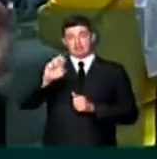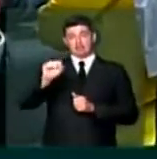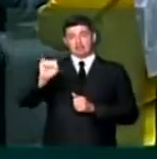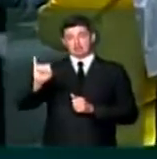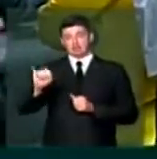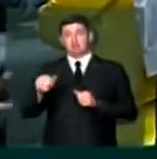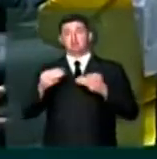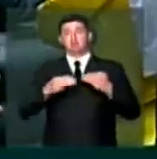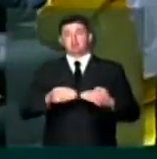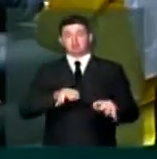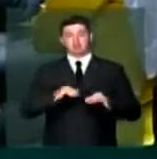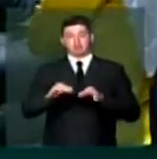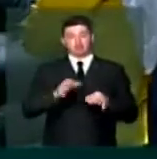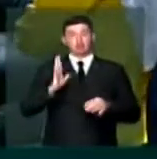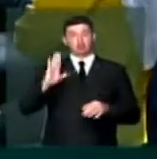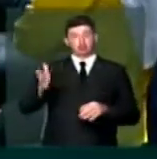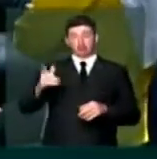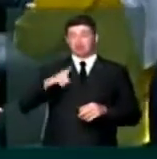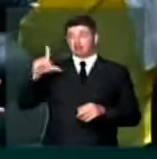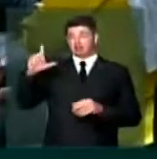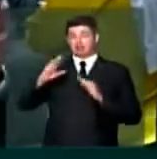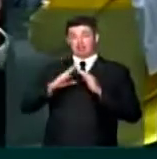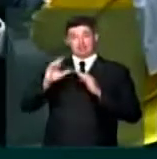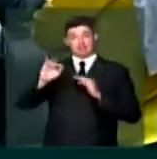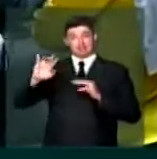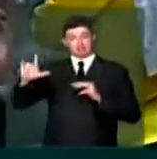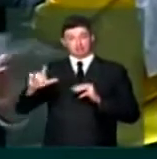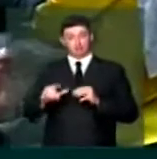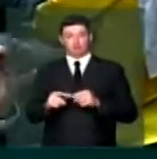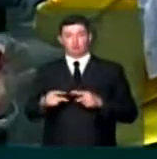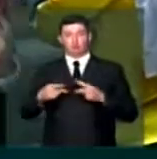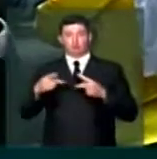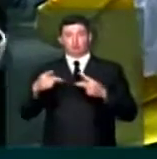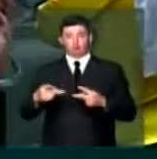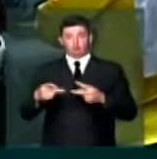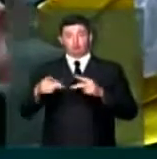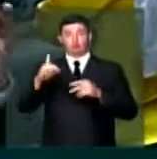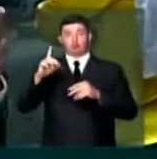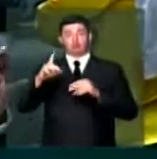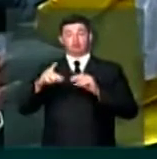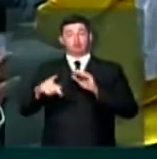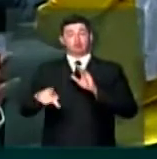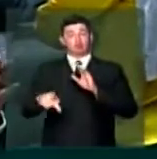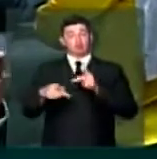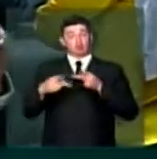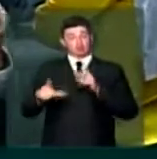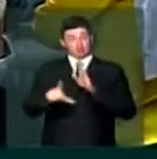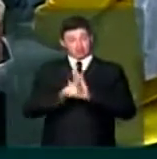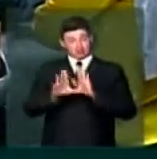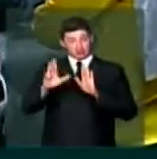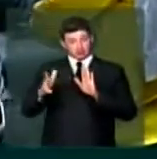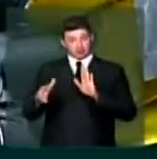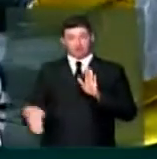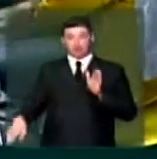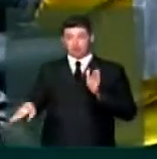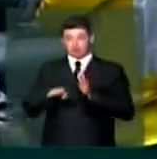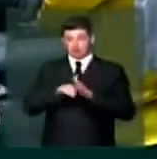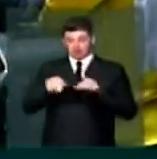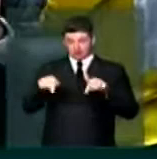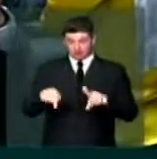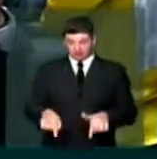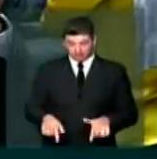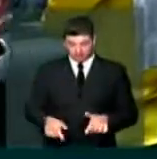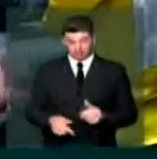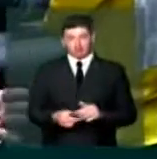Planejamento, já está na Casa Civil um projeto de lei, uma proposta de um projeto de lei que virá para esta